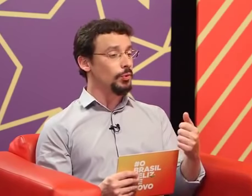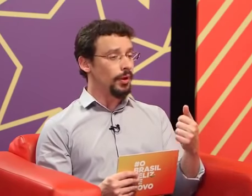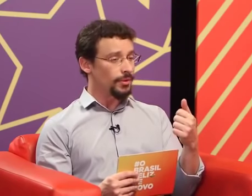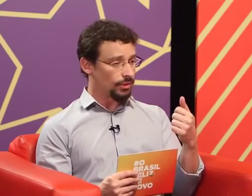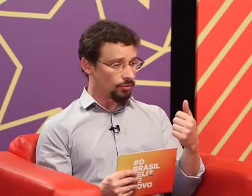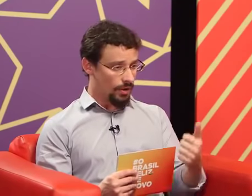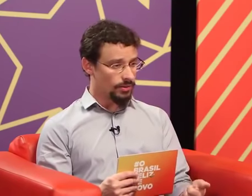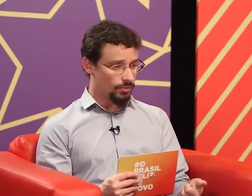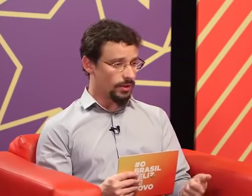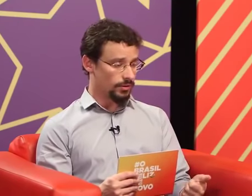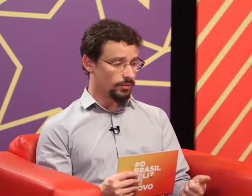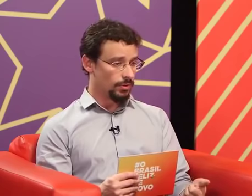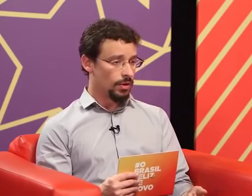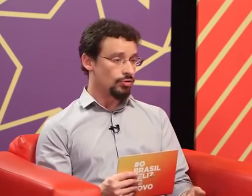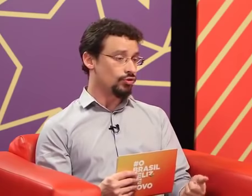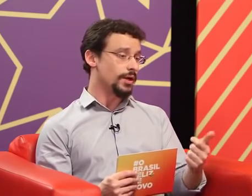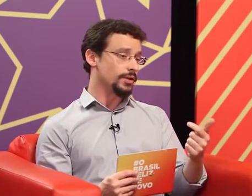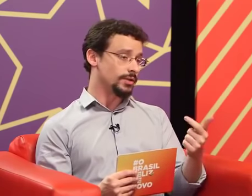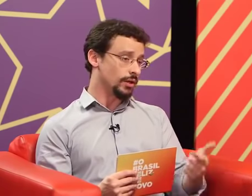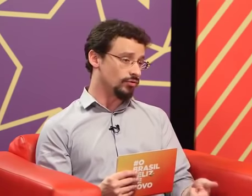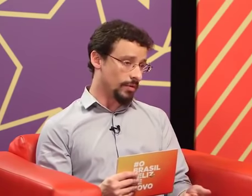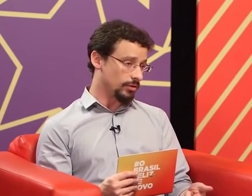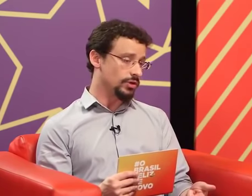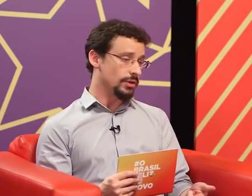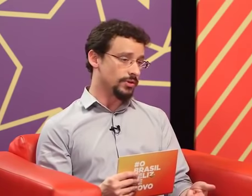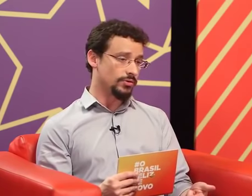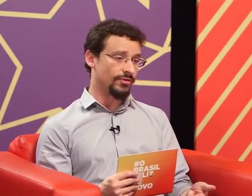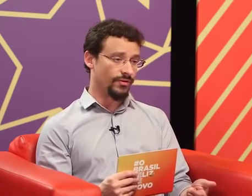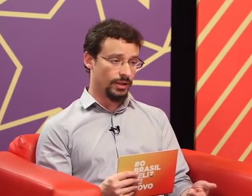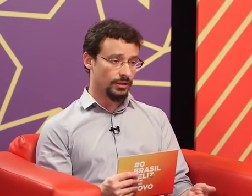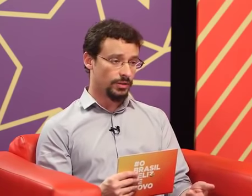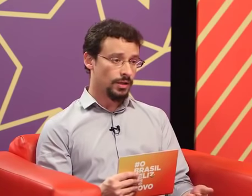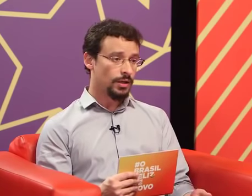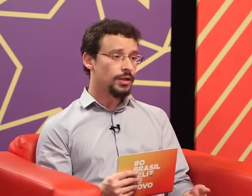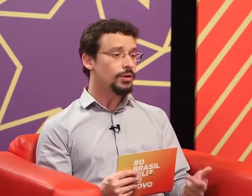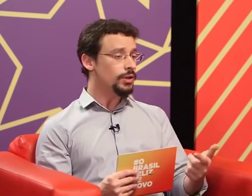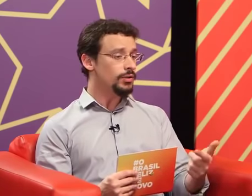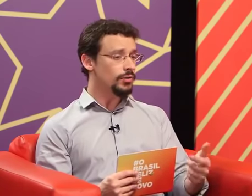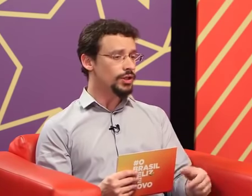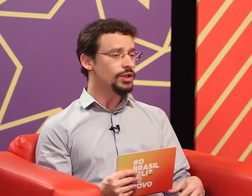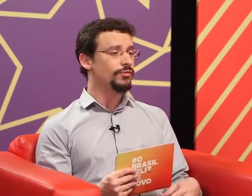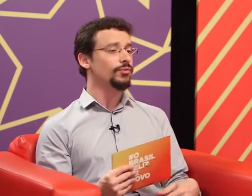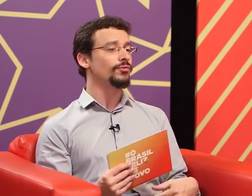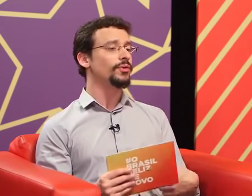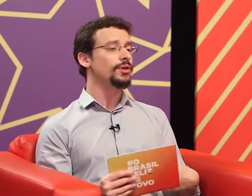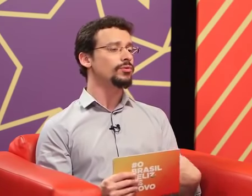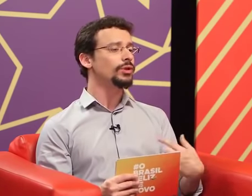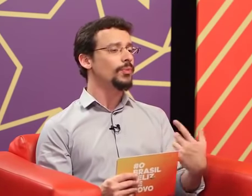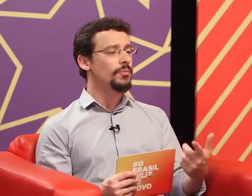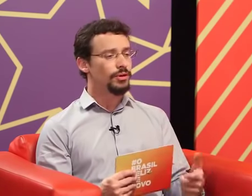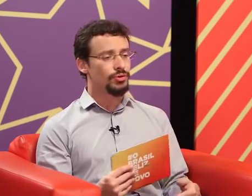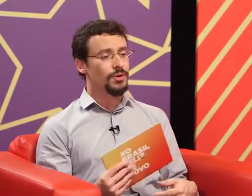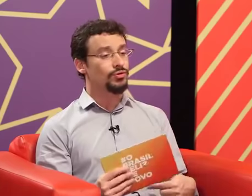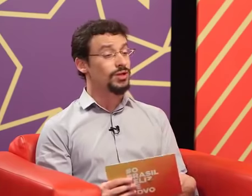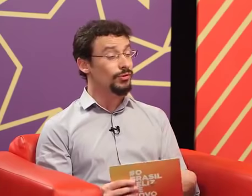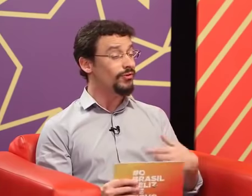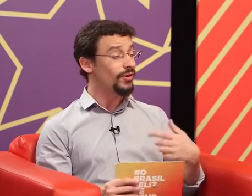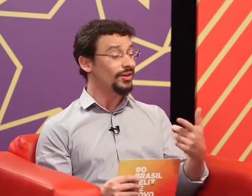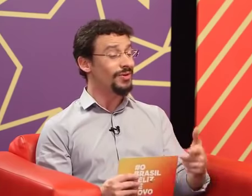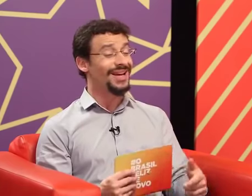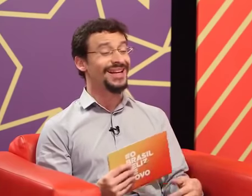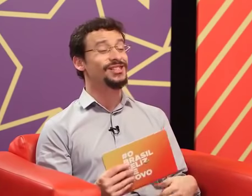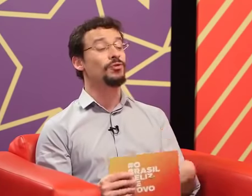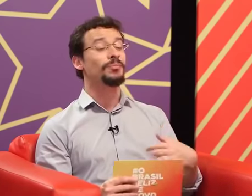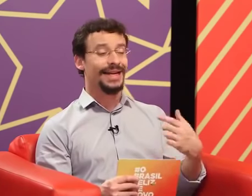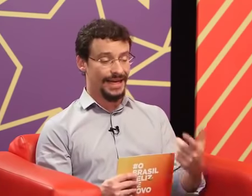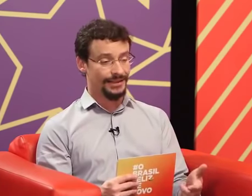sobre os problemas atuais do Brasil, sobre as transformações que precisam ser feitas e no início a gente viu um vídeo com depoimentos de pessoas que estão